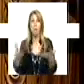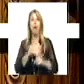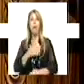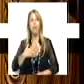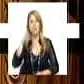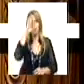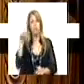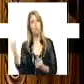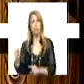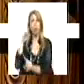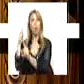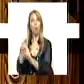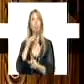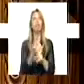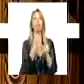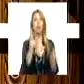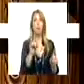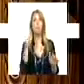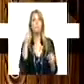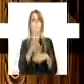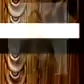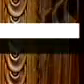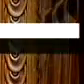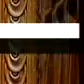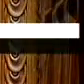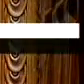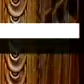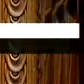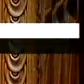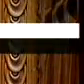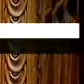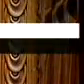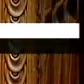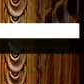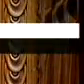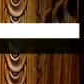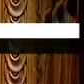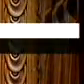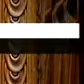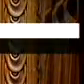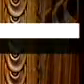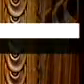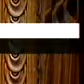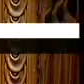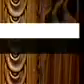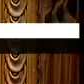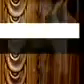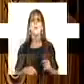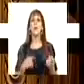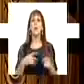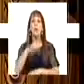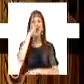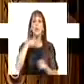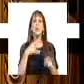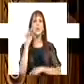para as grandes empresas, que as pequenas e médias empresas não chegam lá. Depois, Sra. Ministra, é curioso, neste programa do Governo,